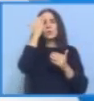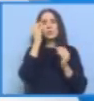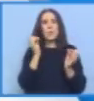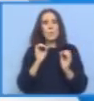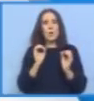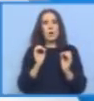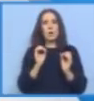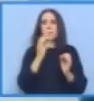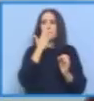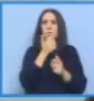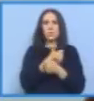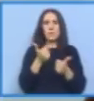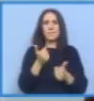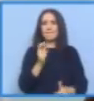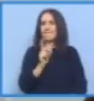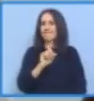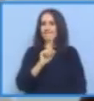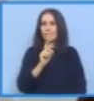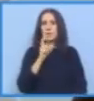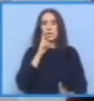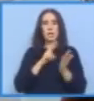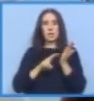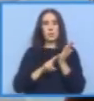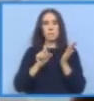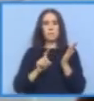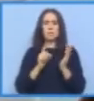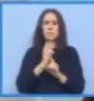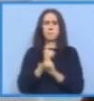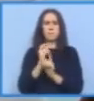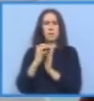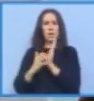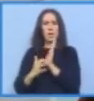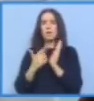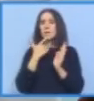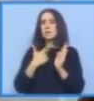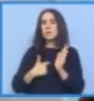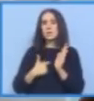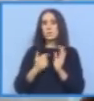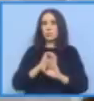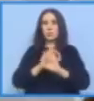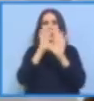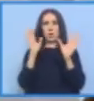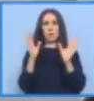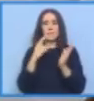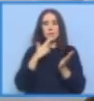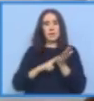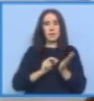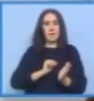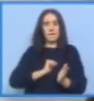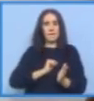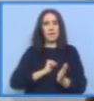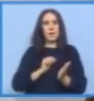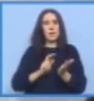que parece que está tudo bem. Não, a primeira leitura e também o Evangelho diz-nos isso com clareza. A nossa realidade é